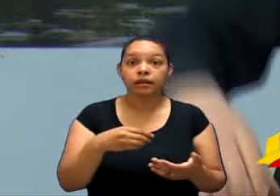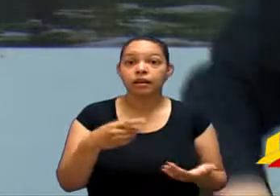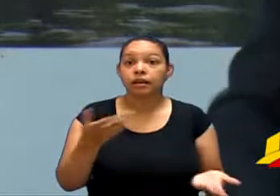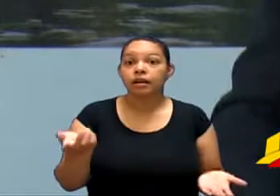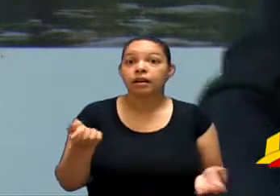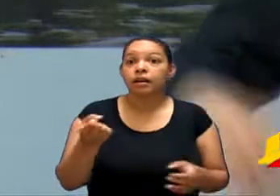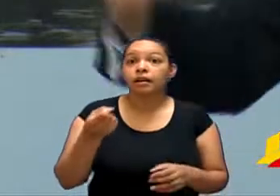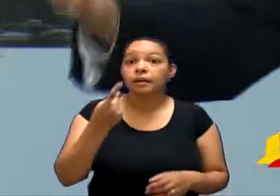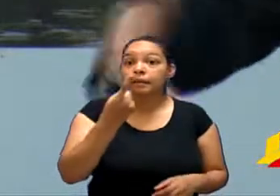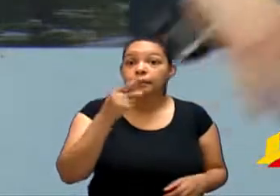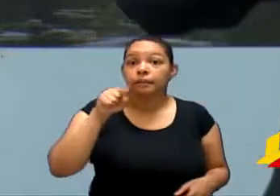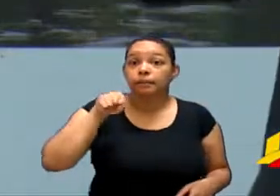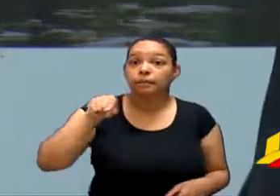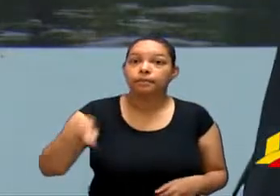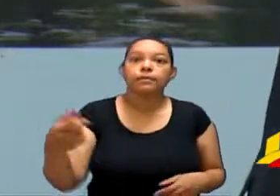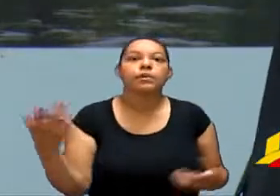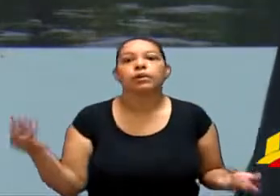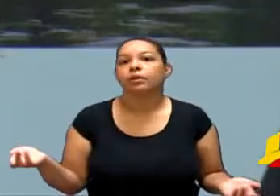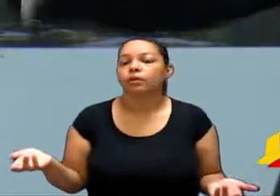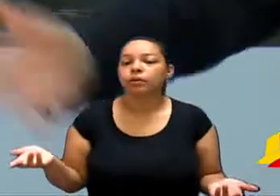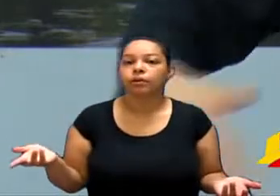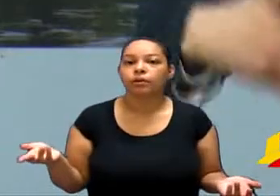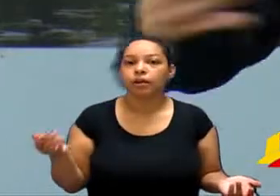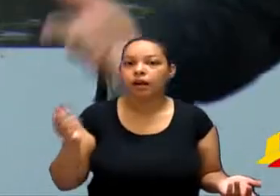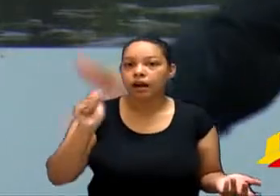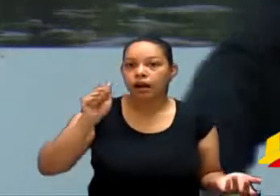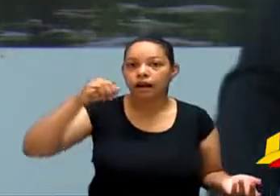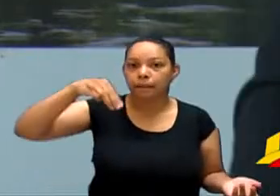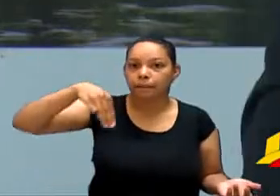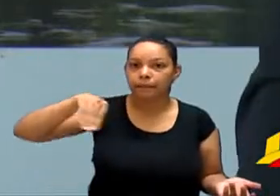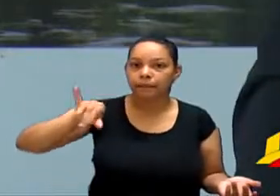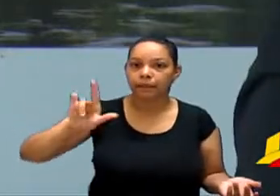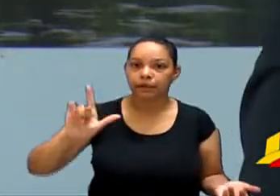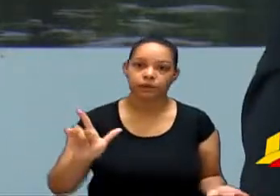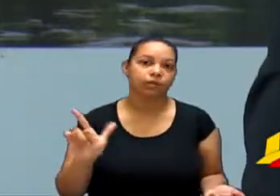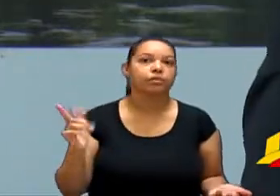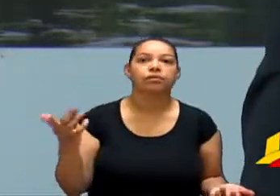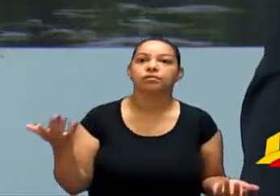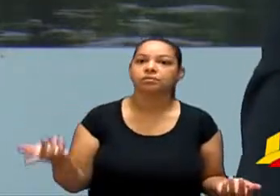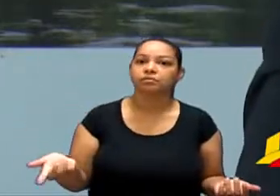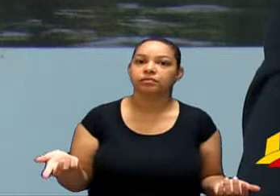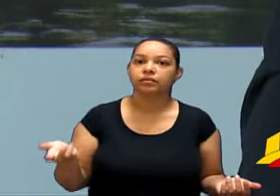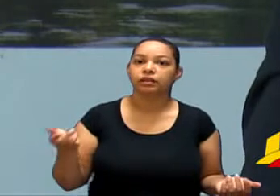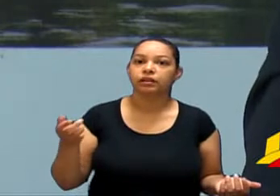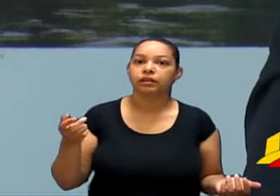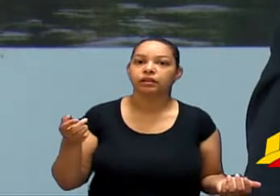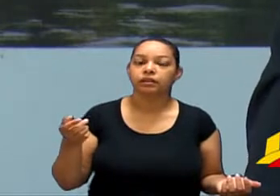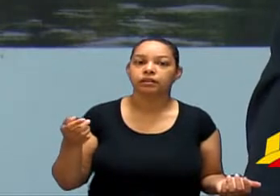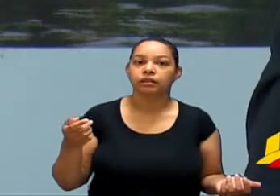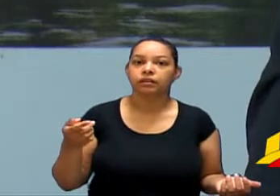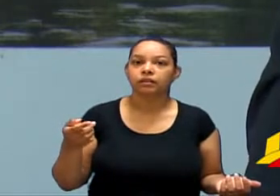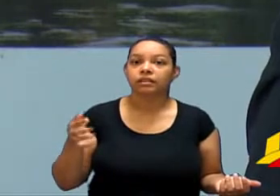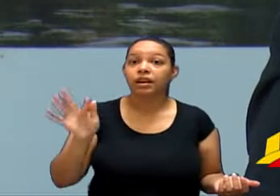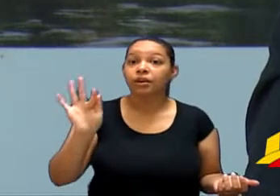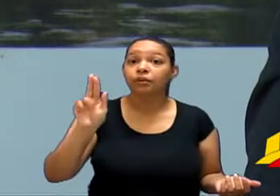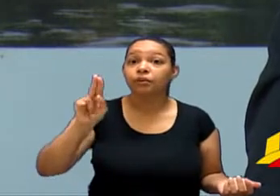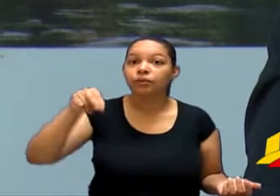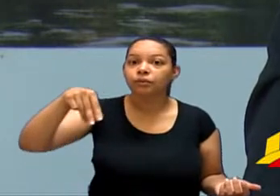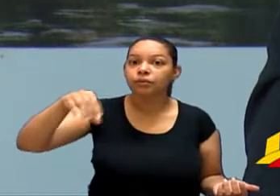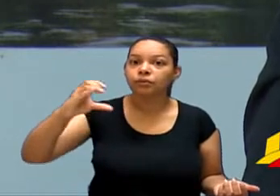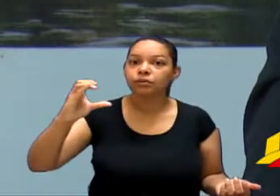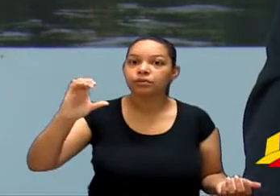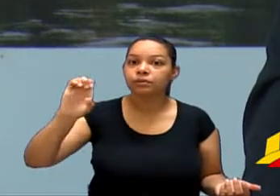a olhos vistos Intermédica só comprando hospital e crescendo na cidade e a funserv está em déficit